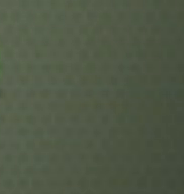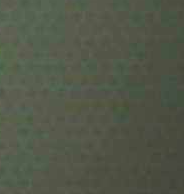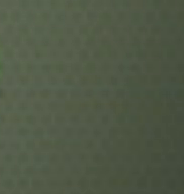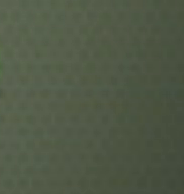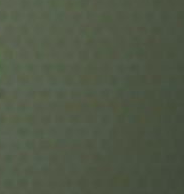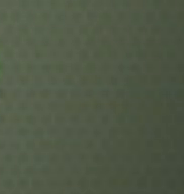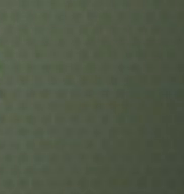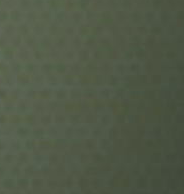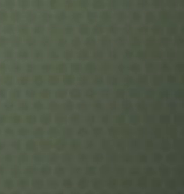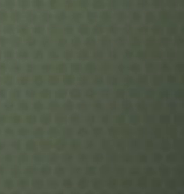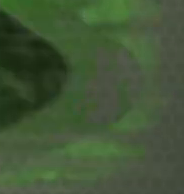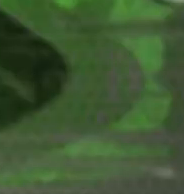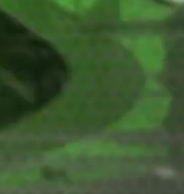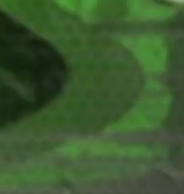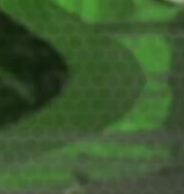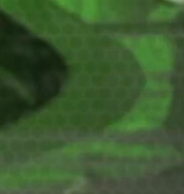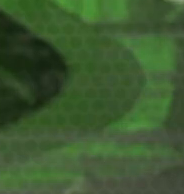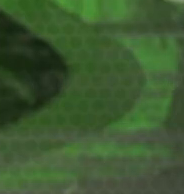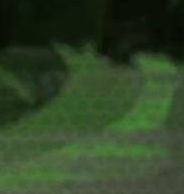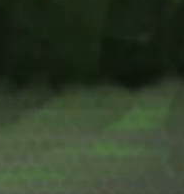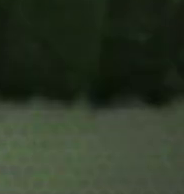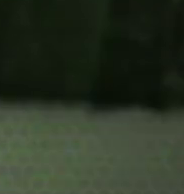E aí